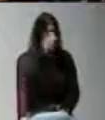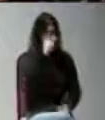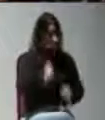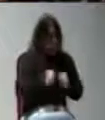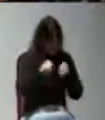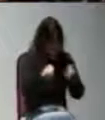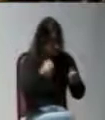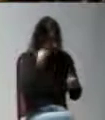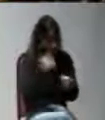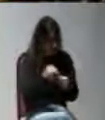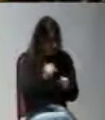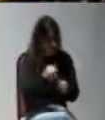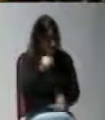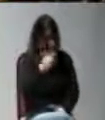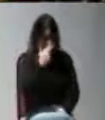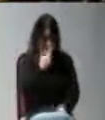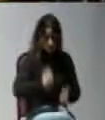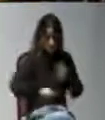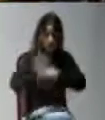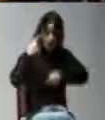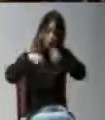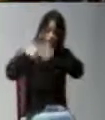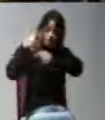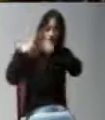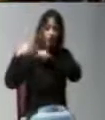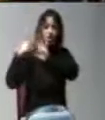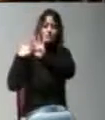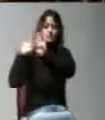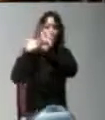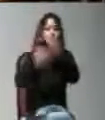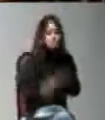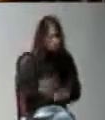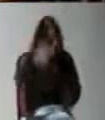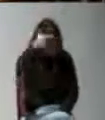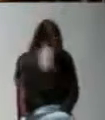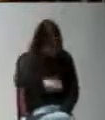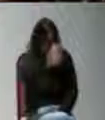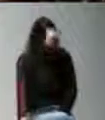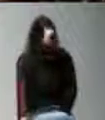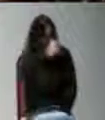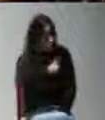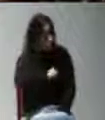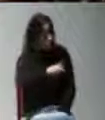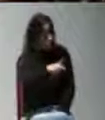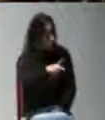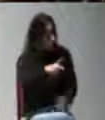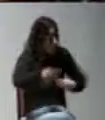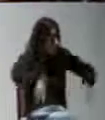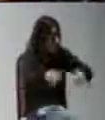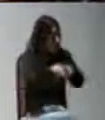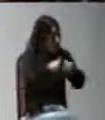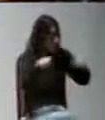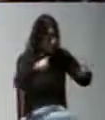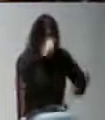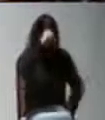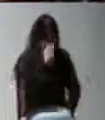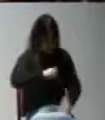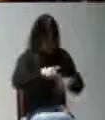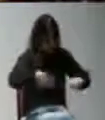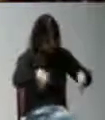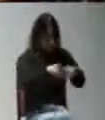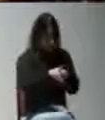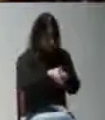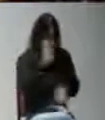fazer trazer de volta os sujeitos populares. Só que esses sujeitos populares muitas vezes já não